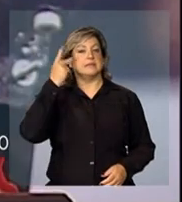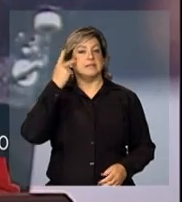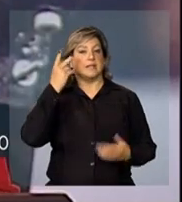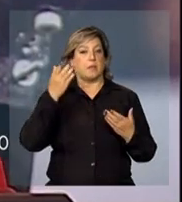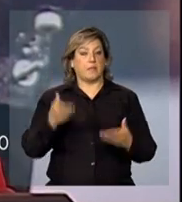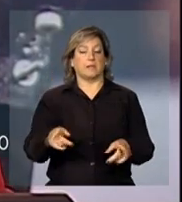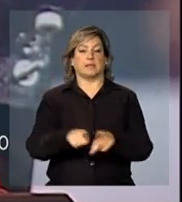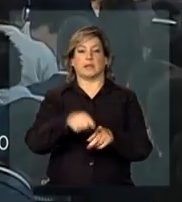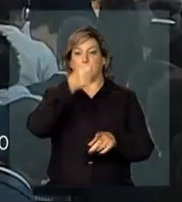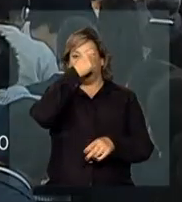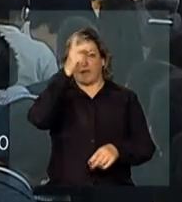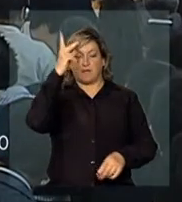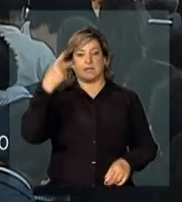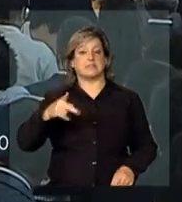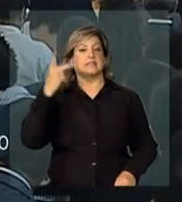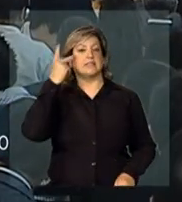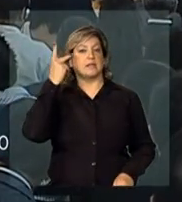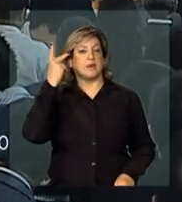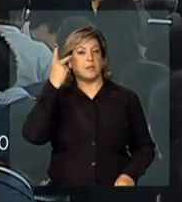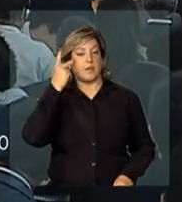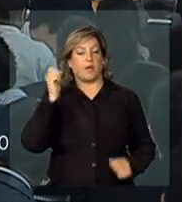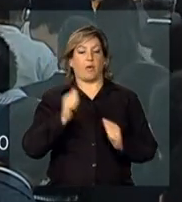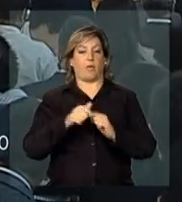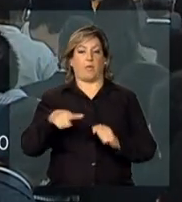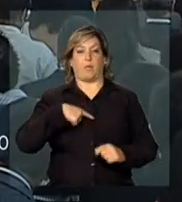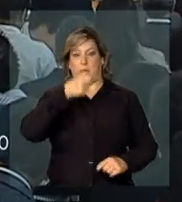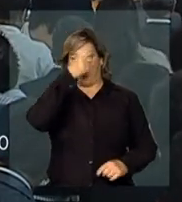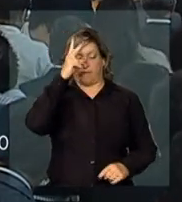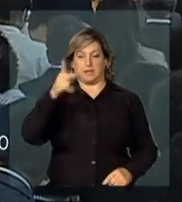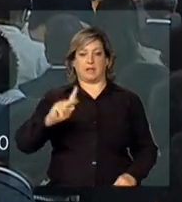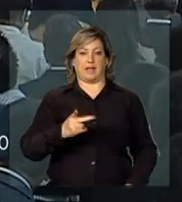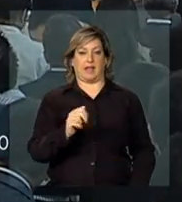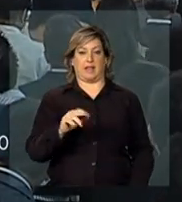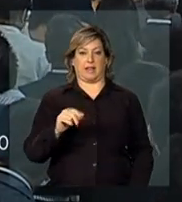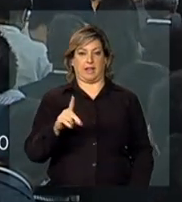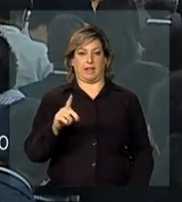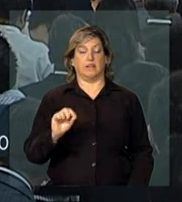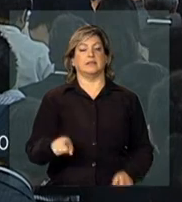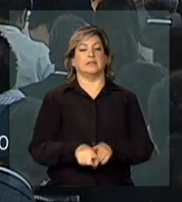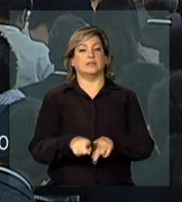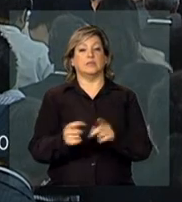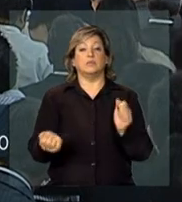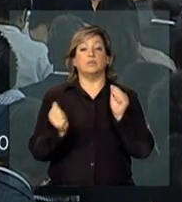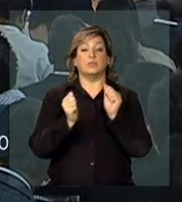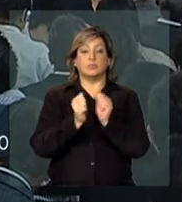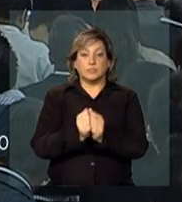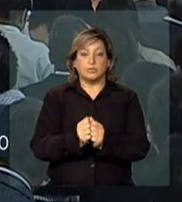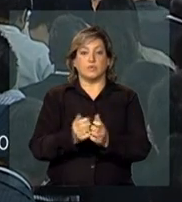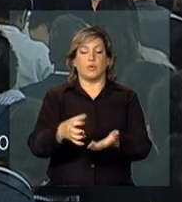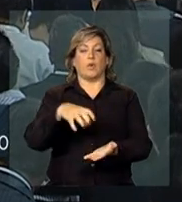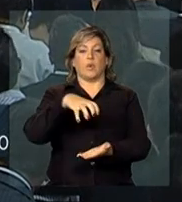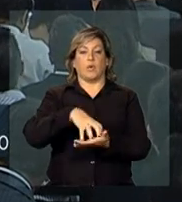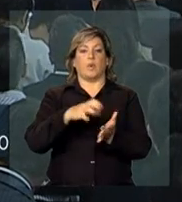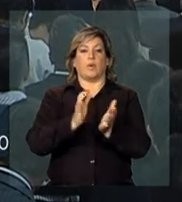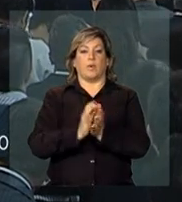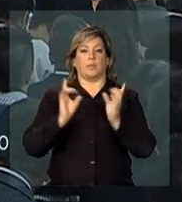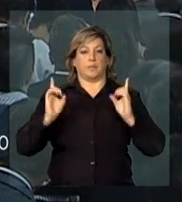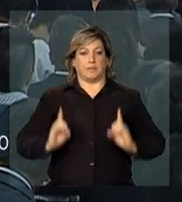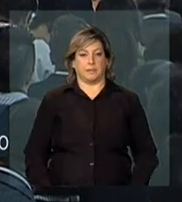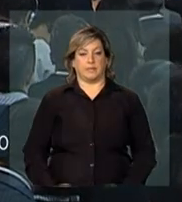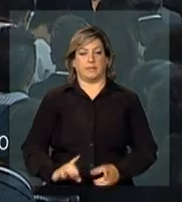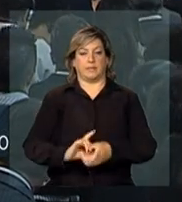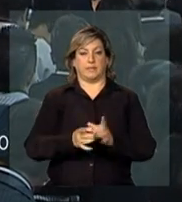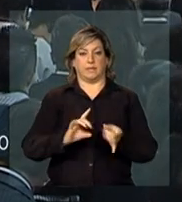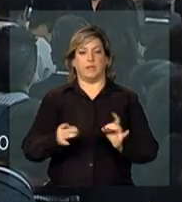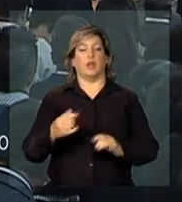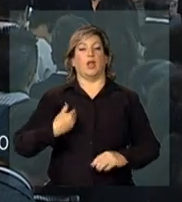EA Prefeitura de São Paulo através do prefeito Fernando Haddad juntamente com o comitê paraolímpico